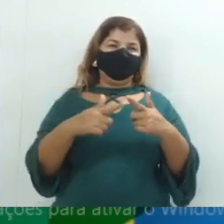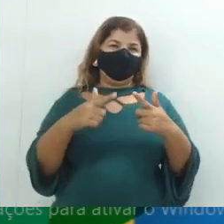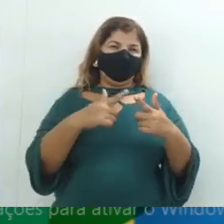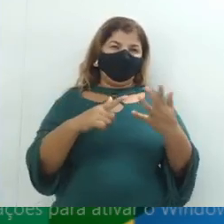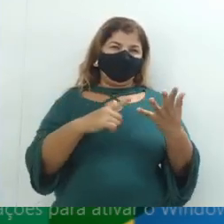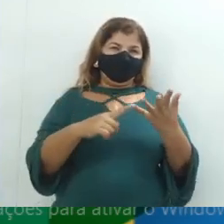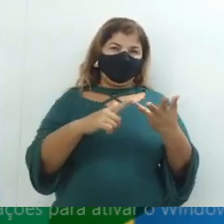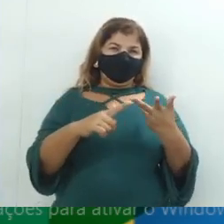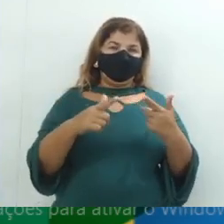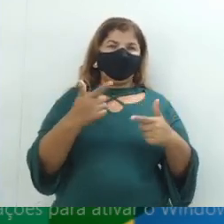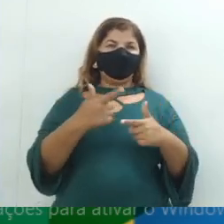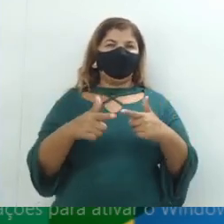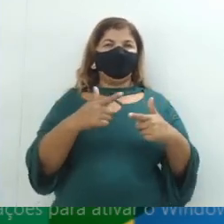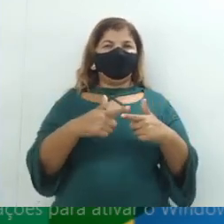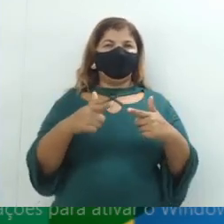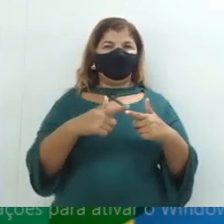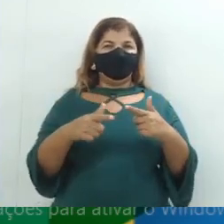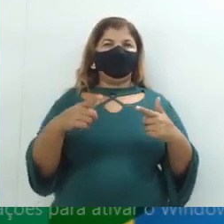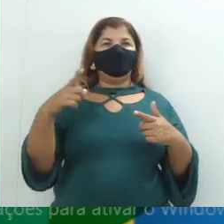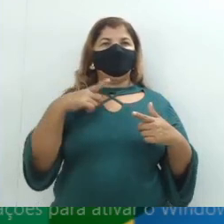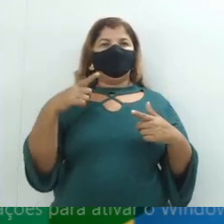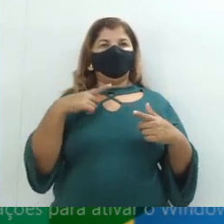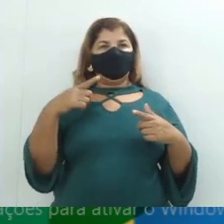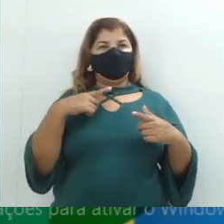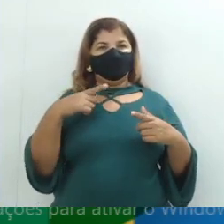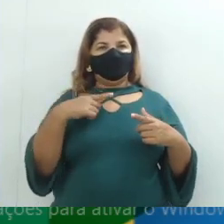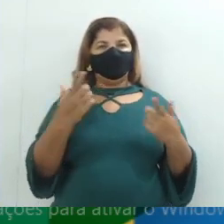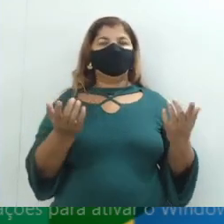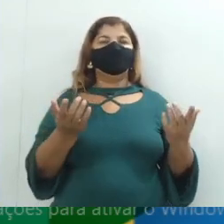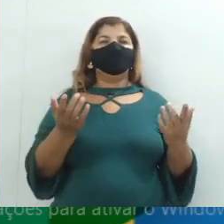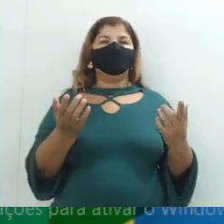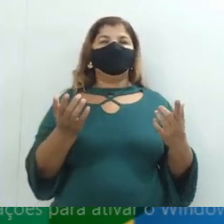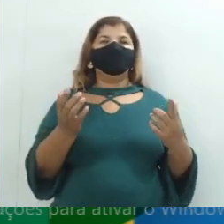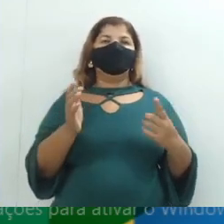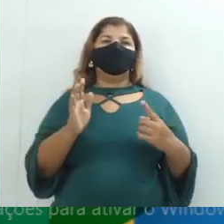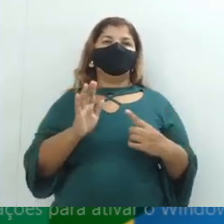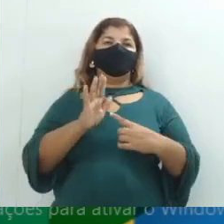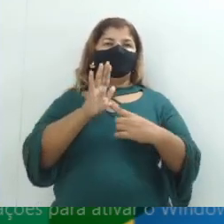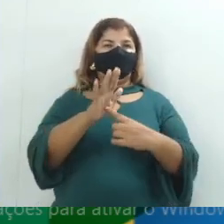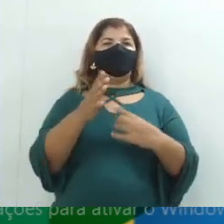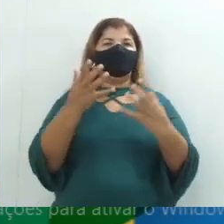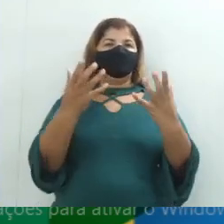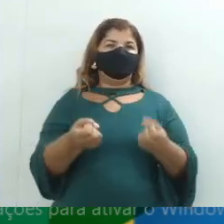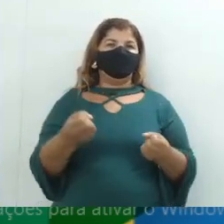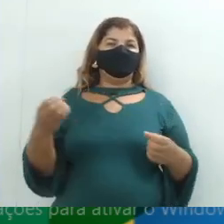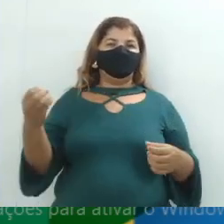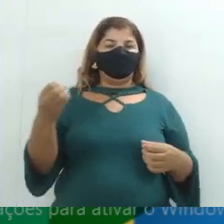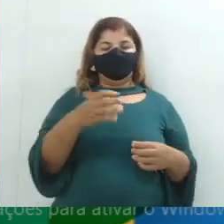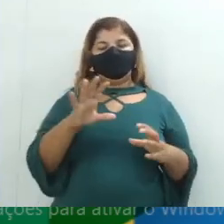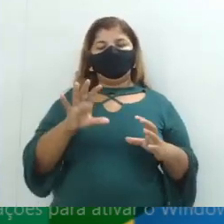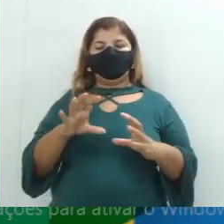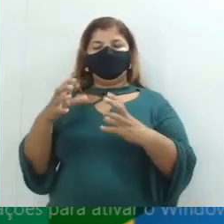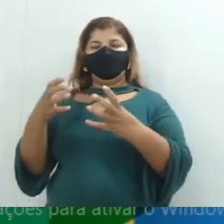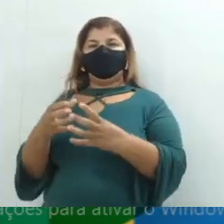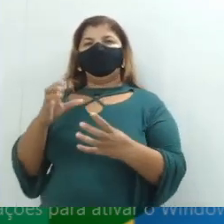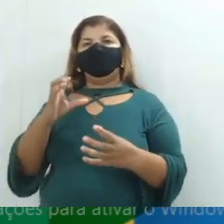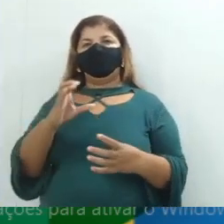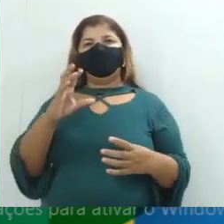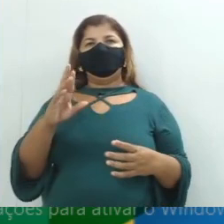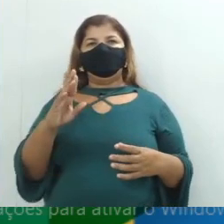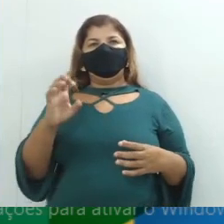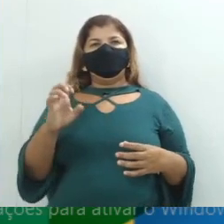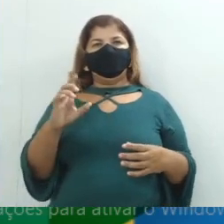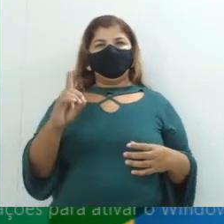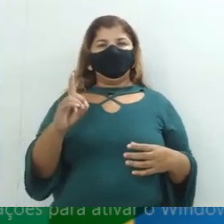aceitação do novo credo, sustentado por... Então já o enunciado ele é bem amplo, né, pessoal? Tá recheado de